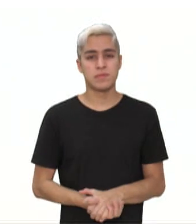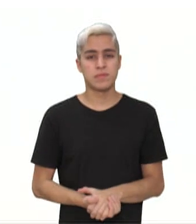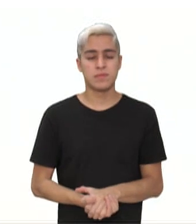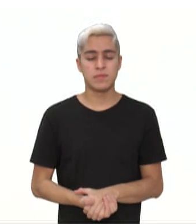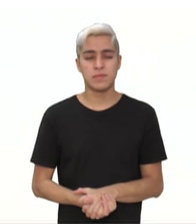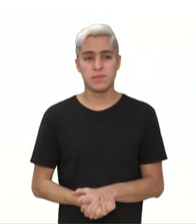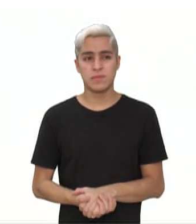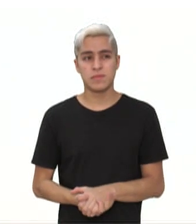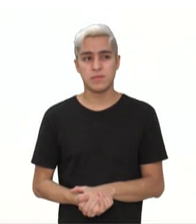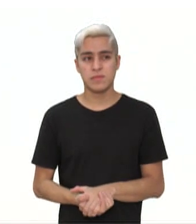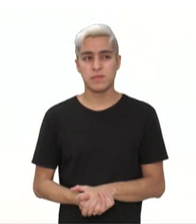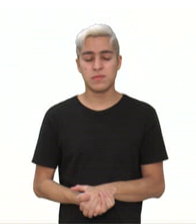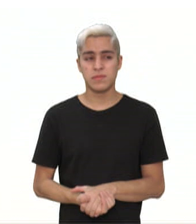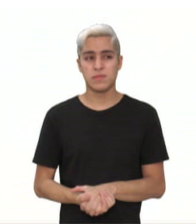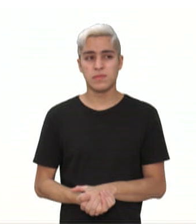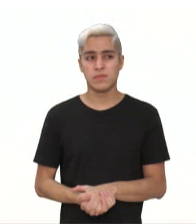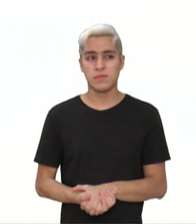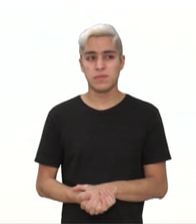Aqui.